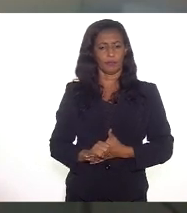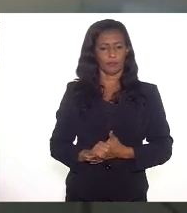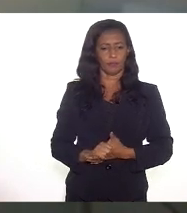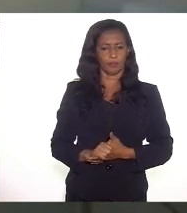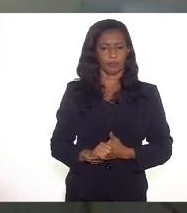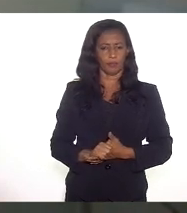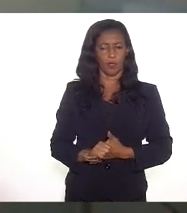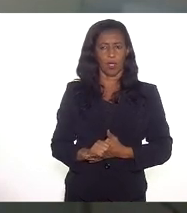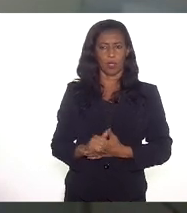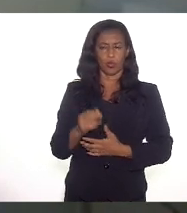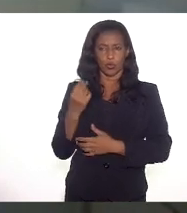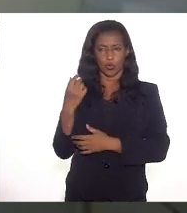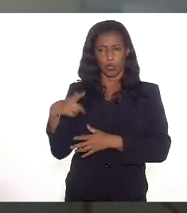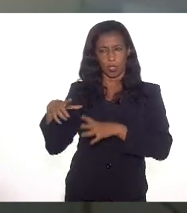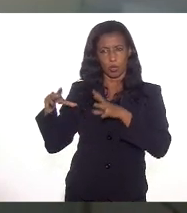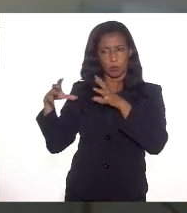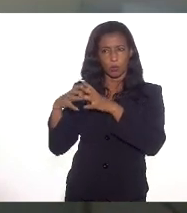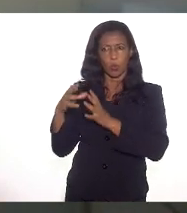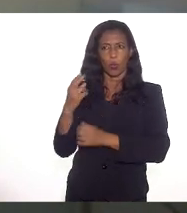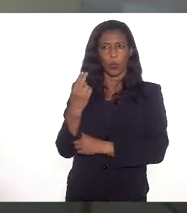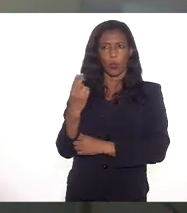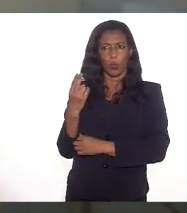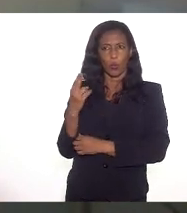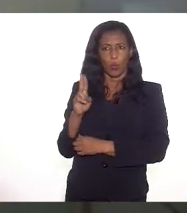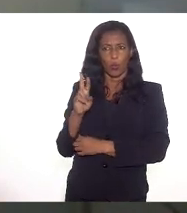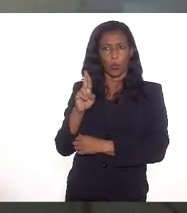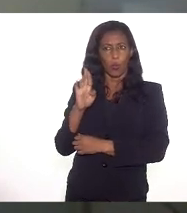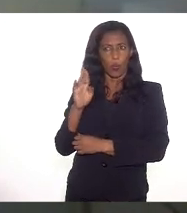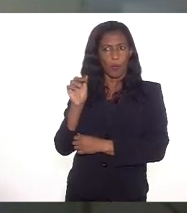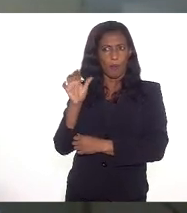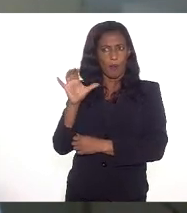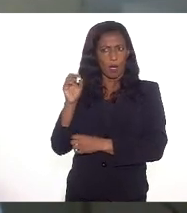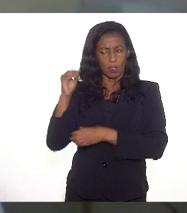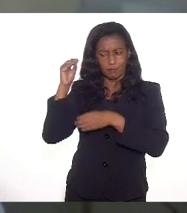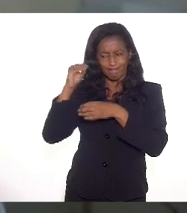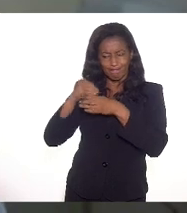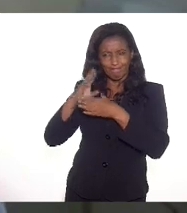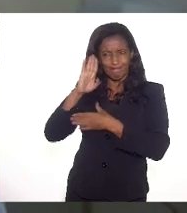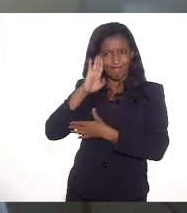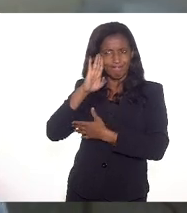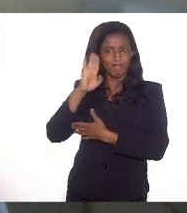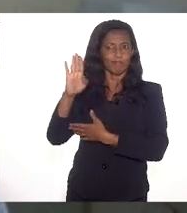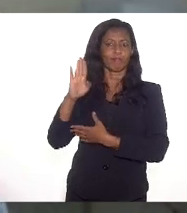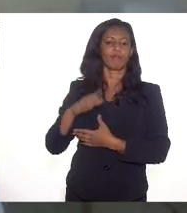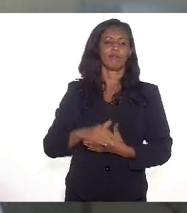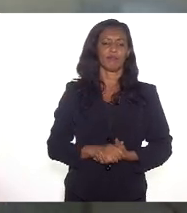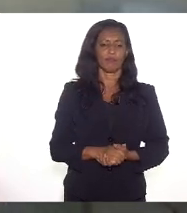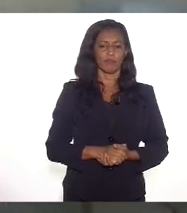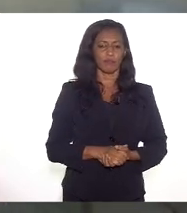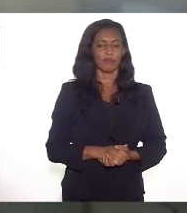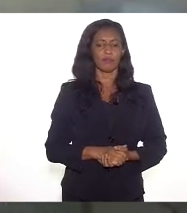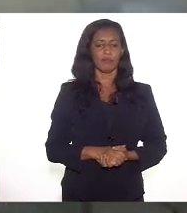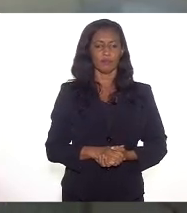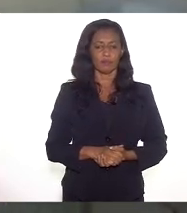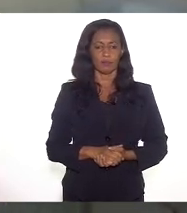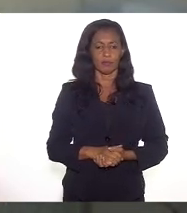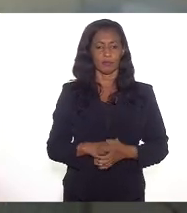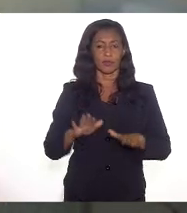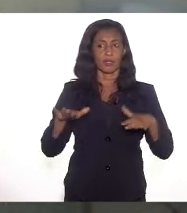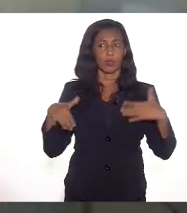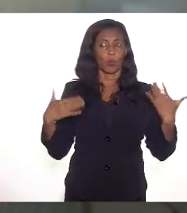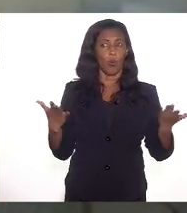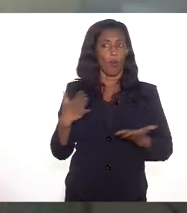núcleos urbanos está dentro de um dos eixos prioritários, senhor presidente. Então, qual é a